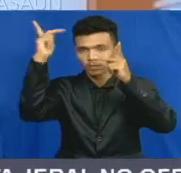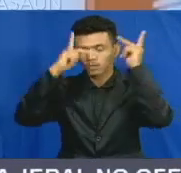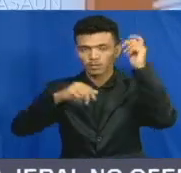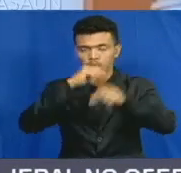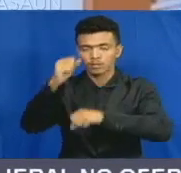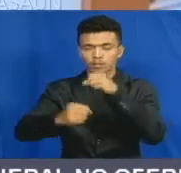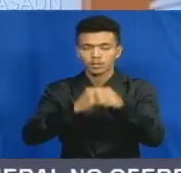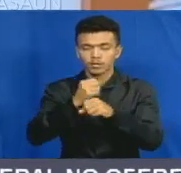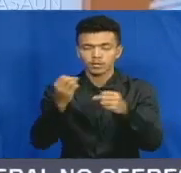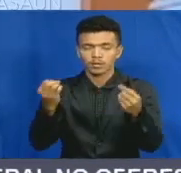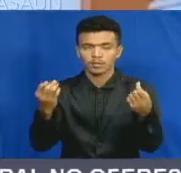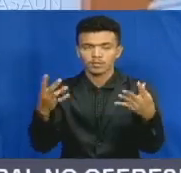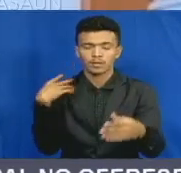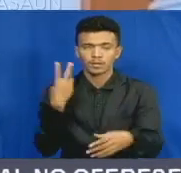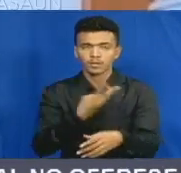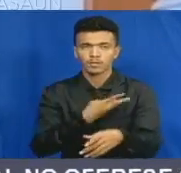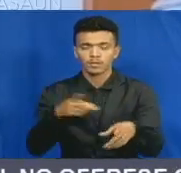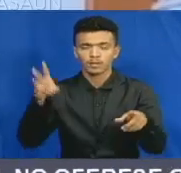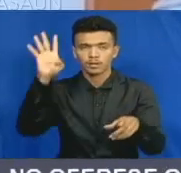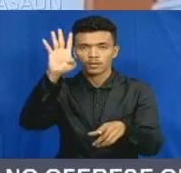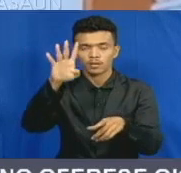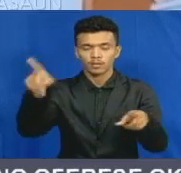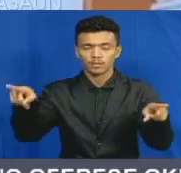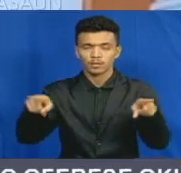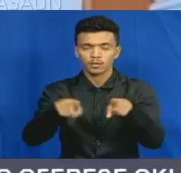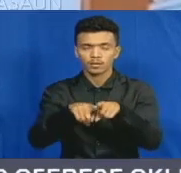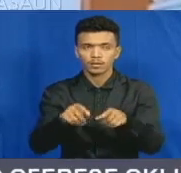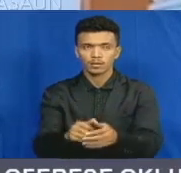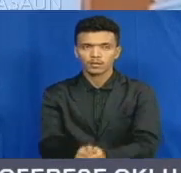larang. Aldehat makanesan ne Maganutu,